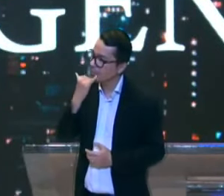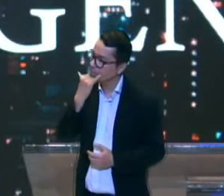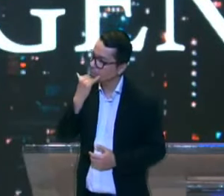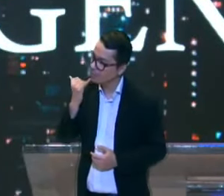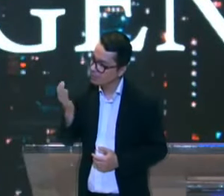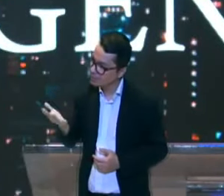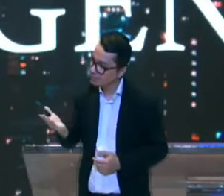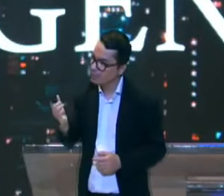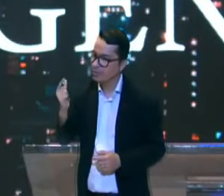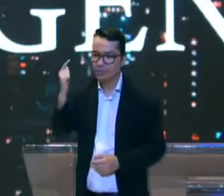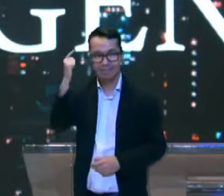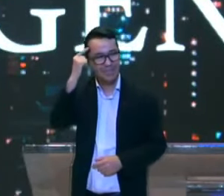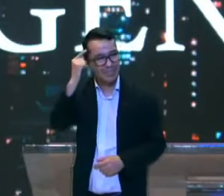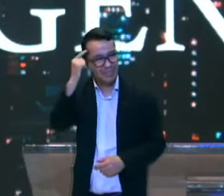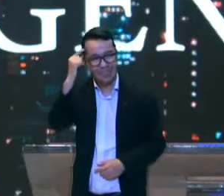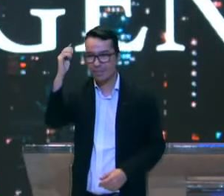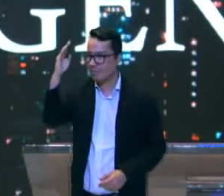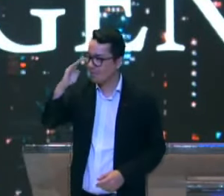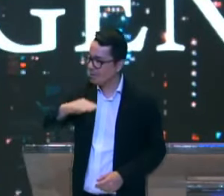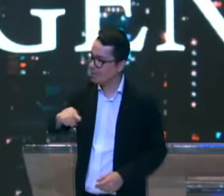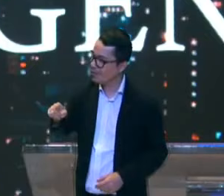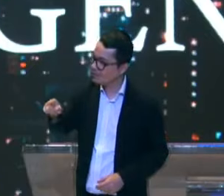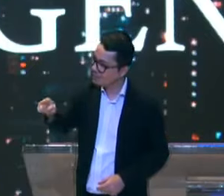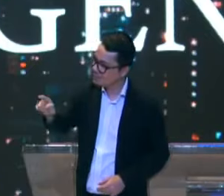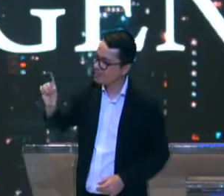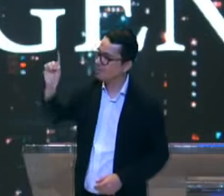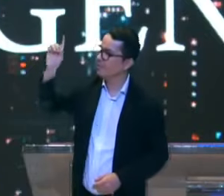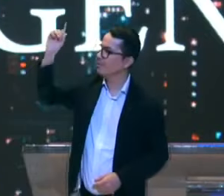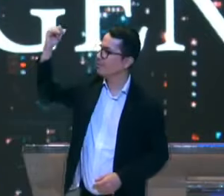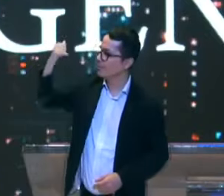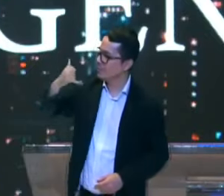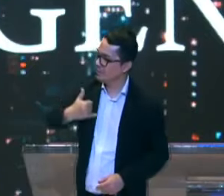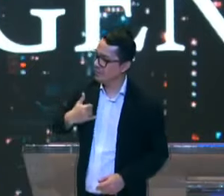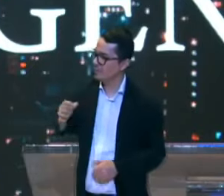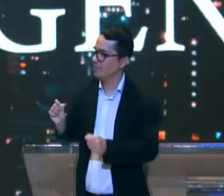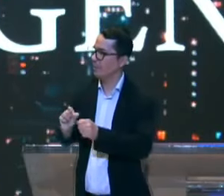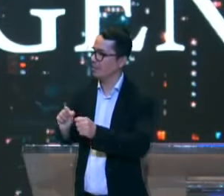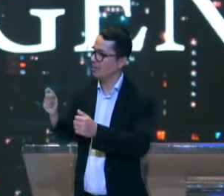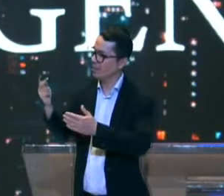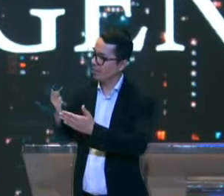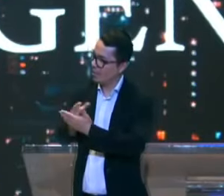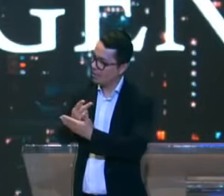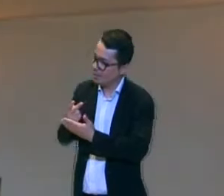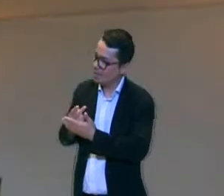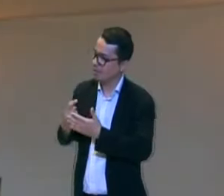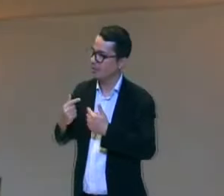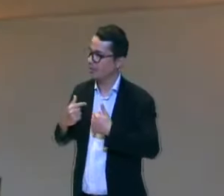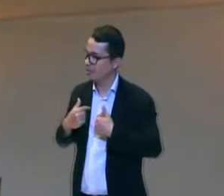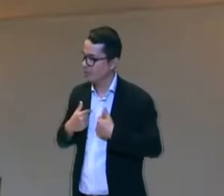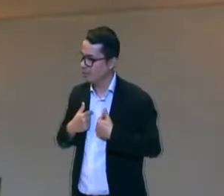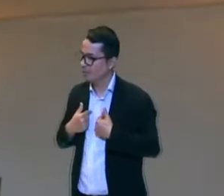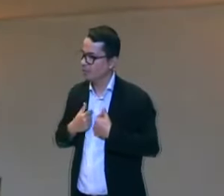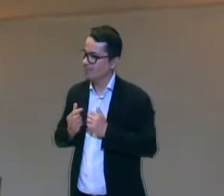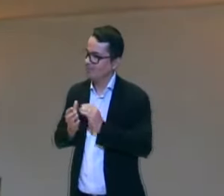contigo. Deus me falou que eu fiz errado e eu preciso me acertar com você.